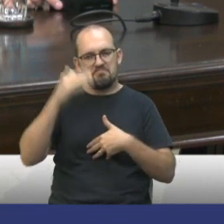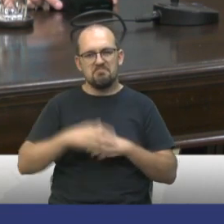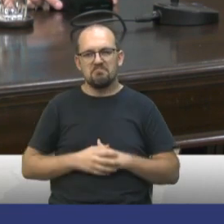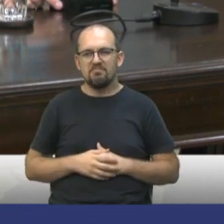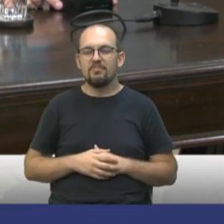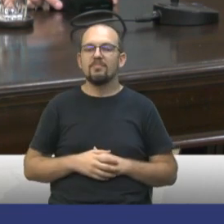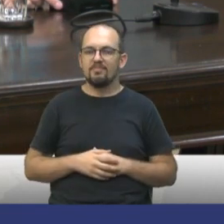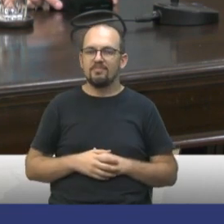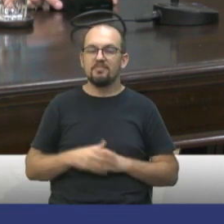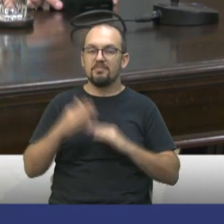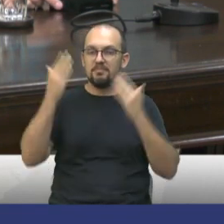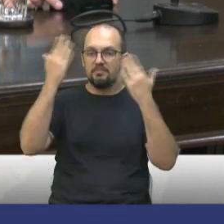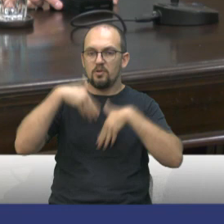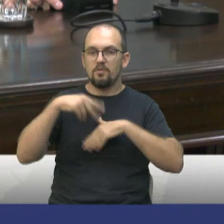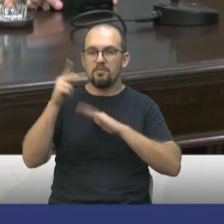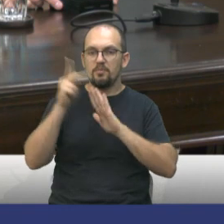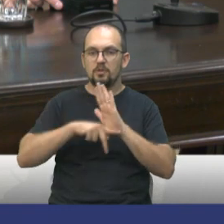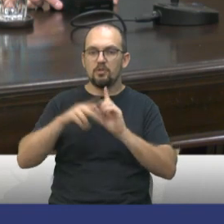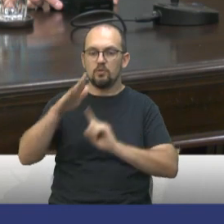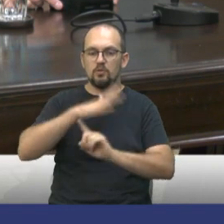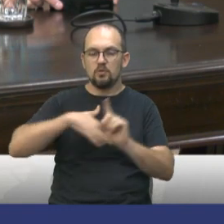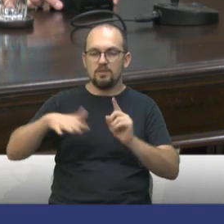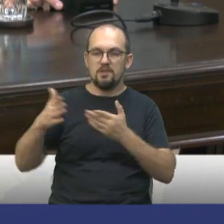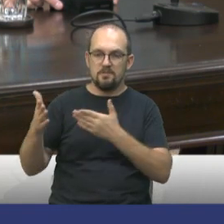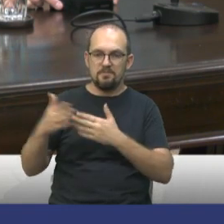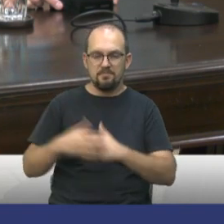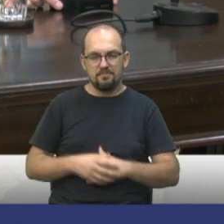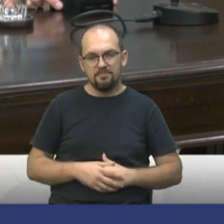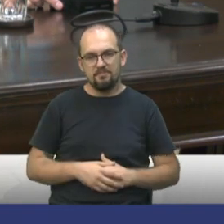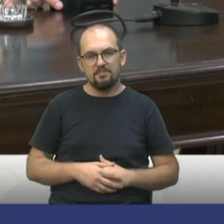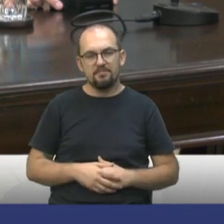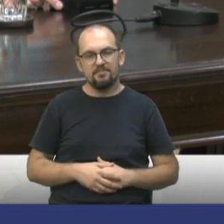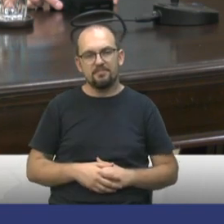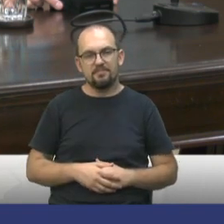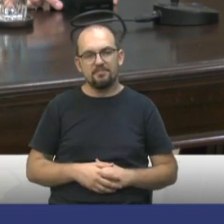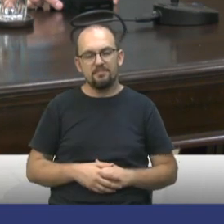também é desse projeto social aí. E,